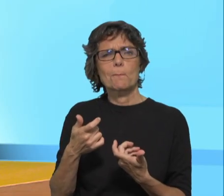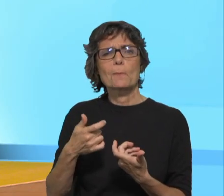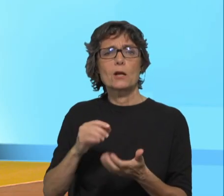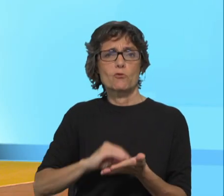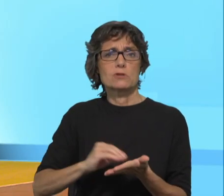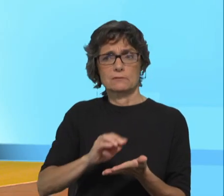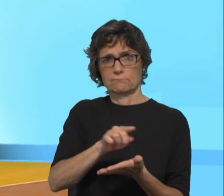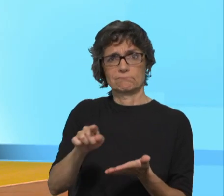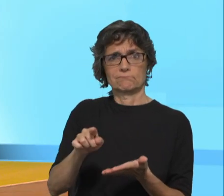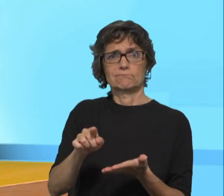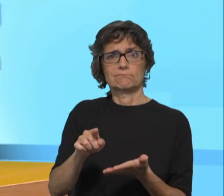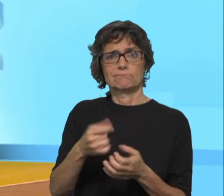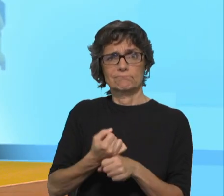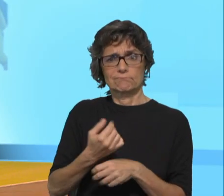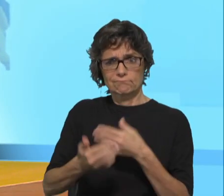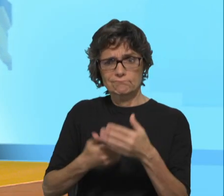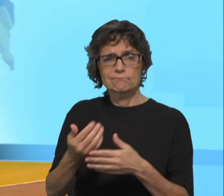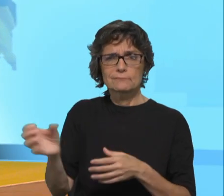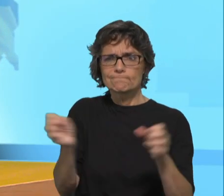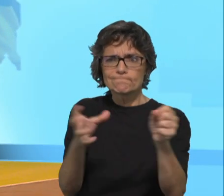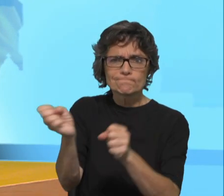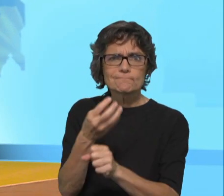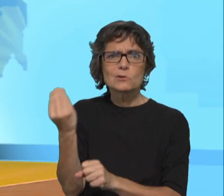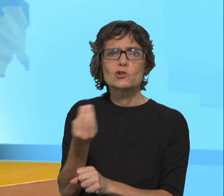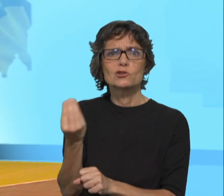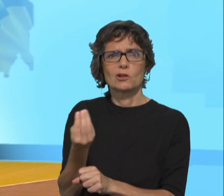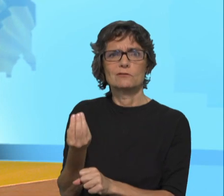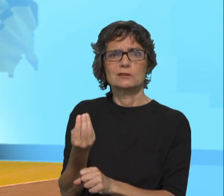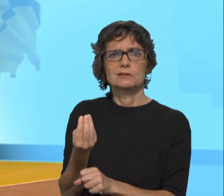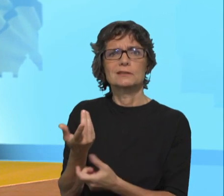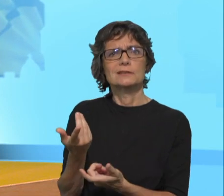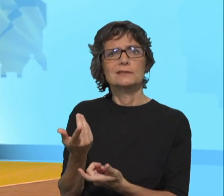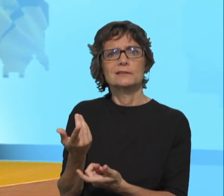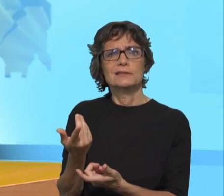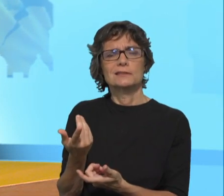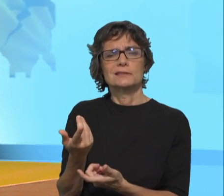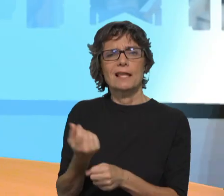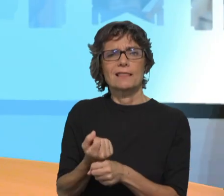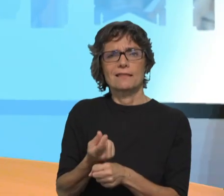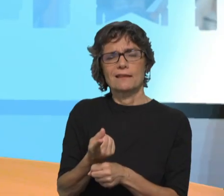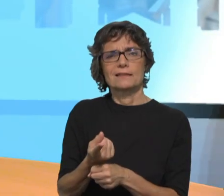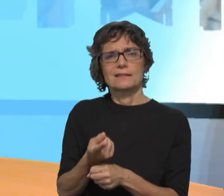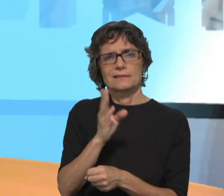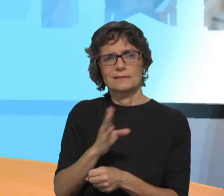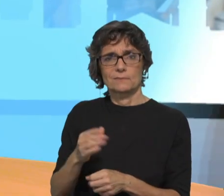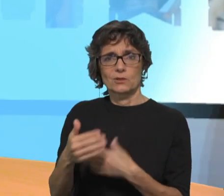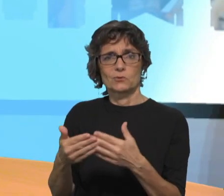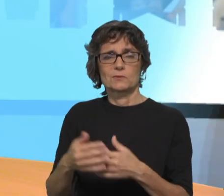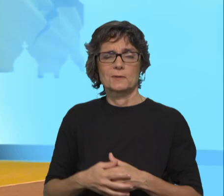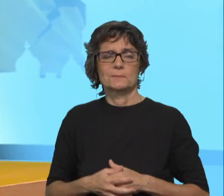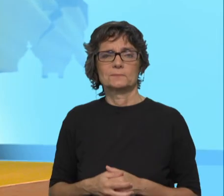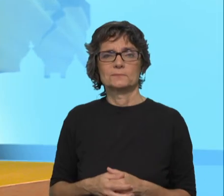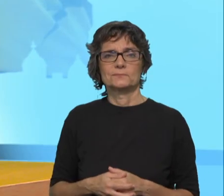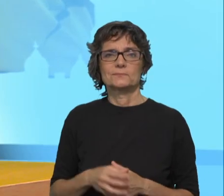Secretariado da Pastoral Juvenil e envolvendo muitos jovens. Há umas dinâmicas que têm colocado em prática.